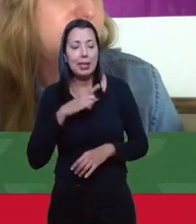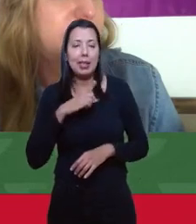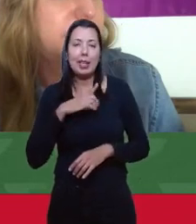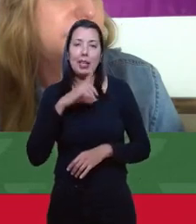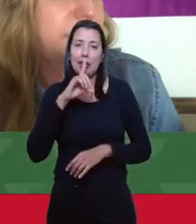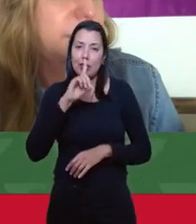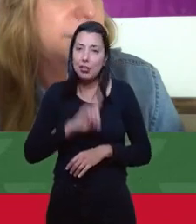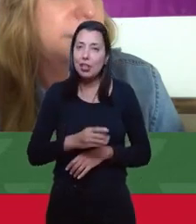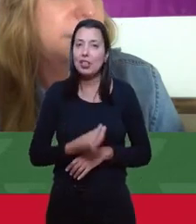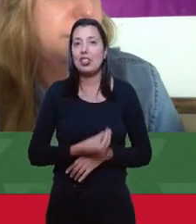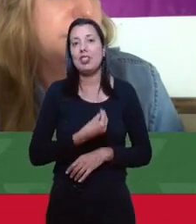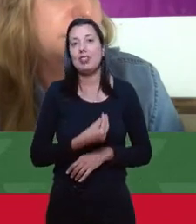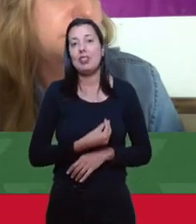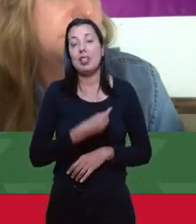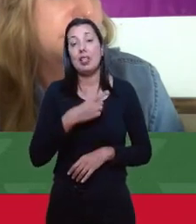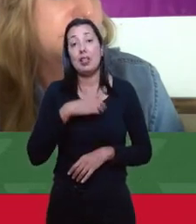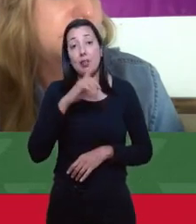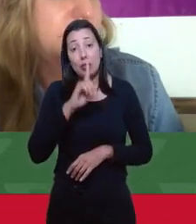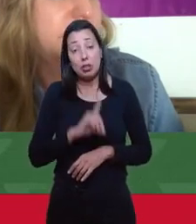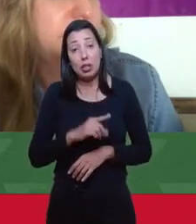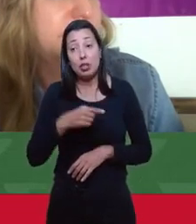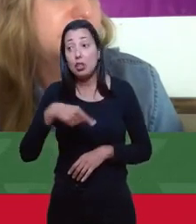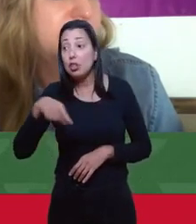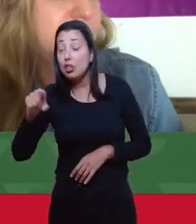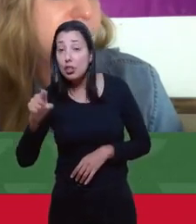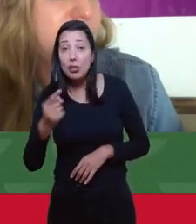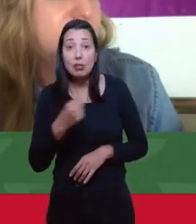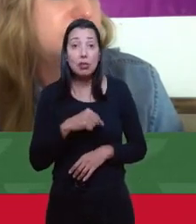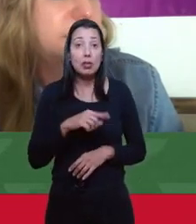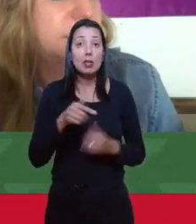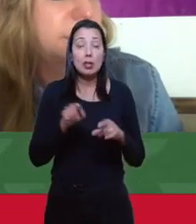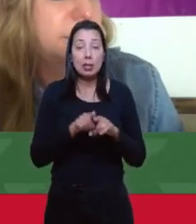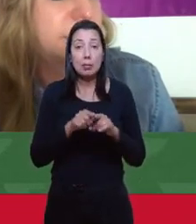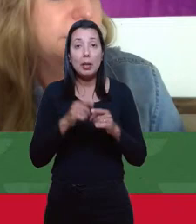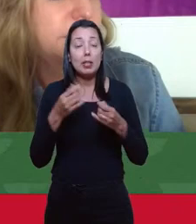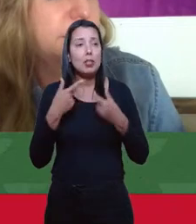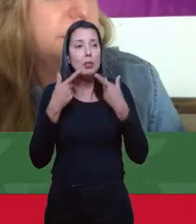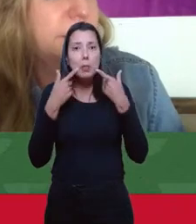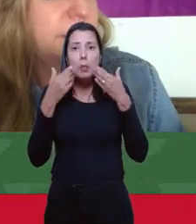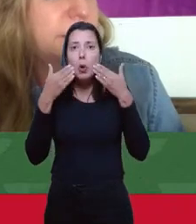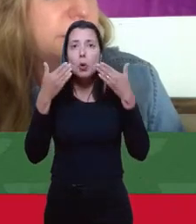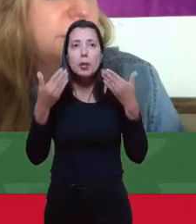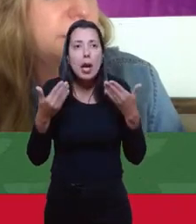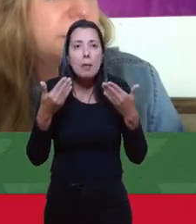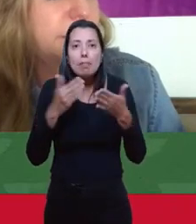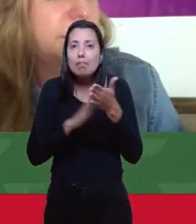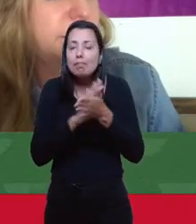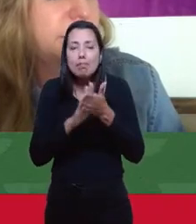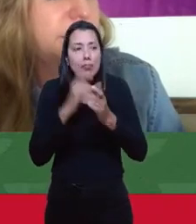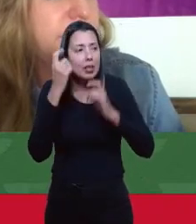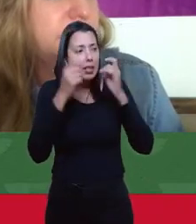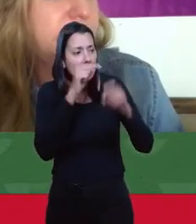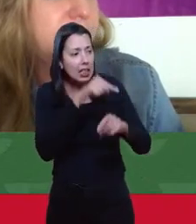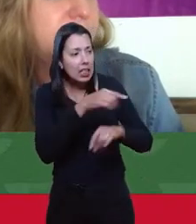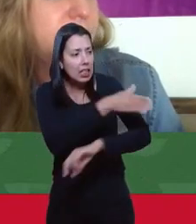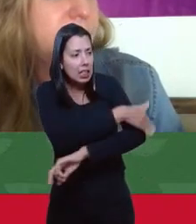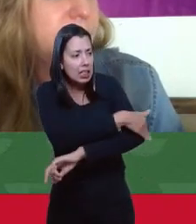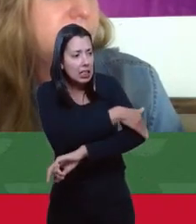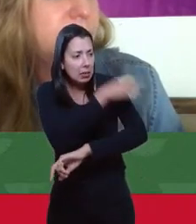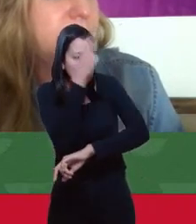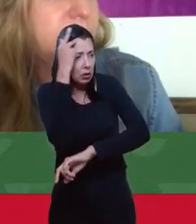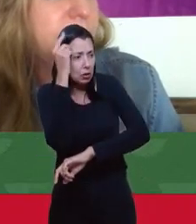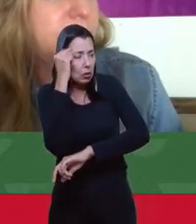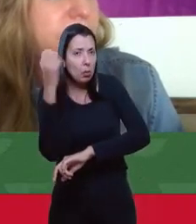direito de viver, a gente quer ter o direito de ir e vir, a gente quer ter o direito de se expressar sem se preocupar se vai ter ali na esquina alguém com